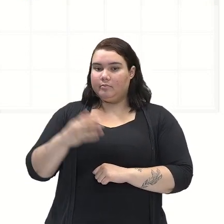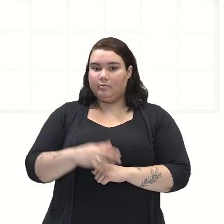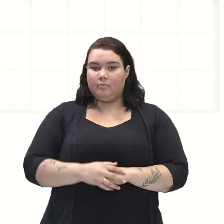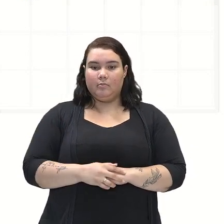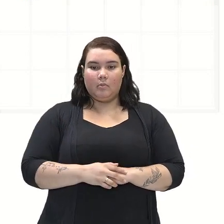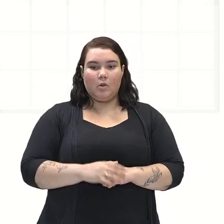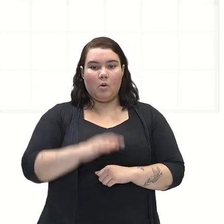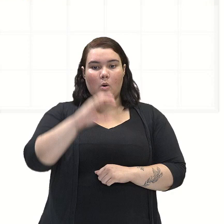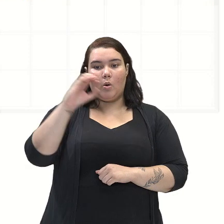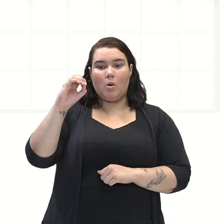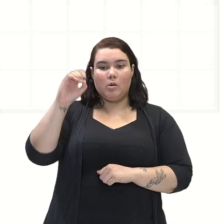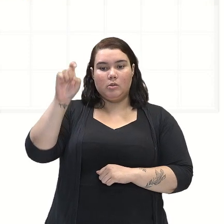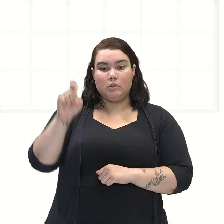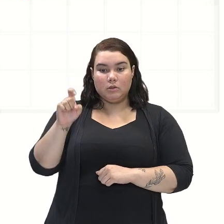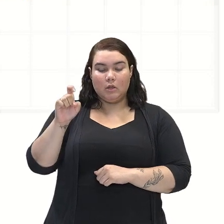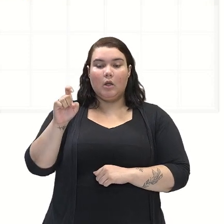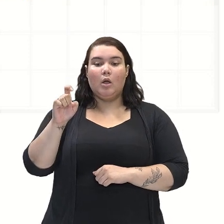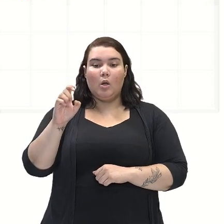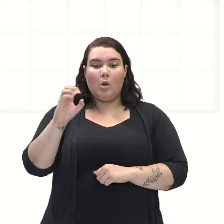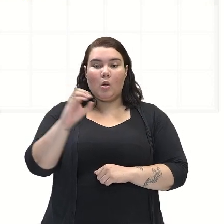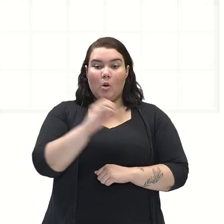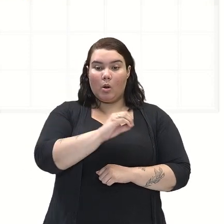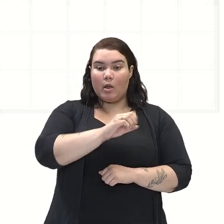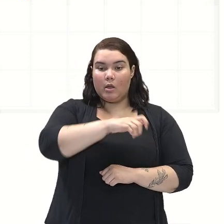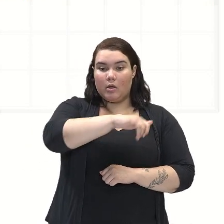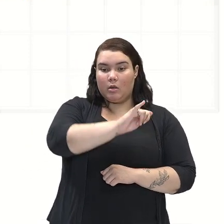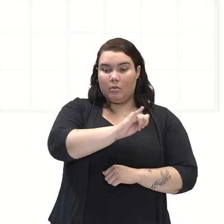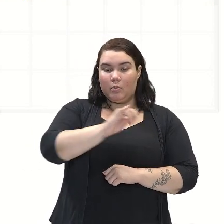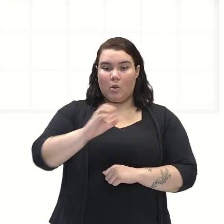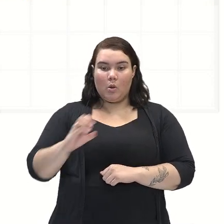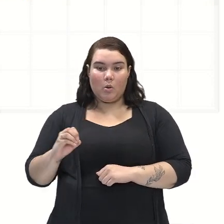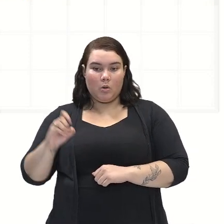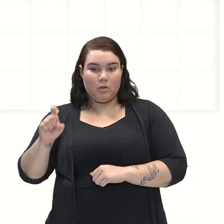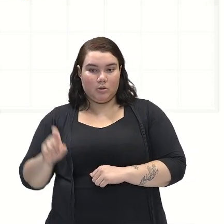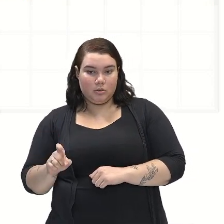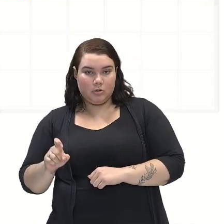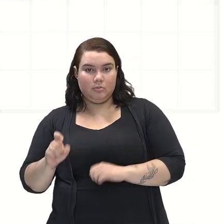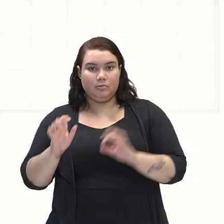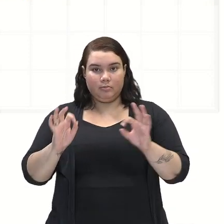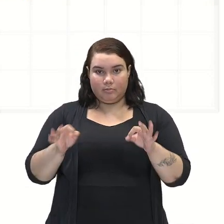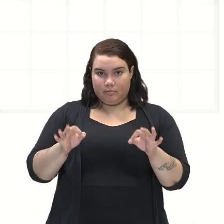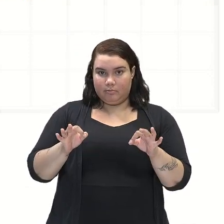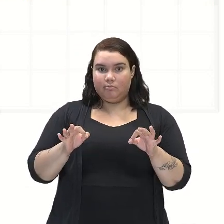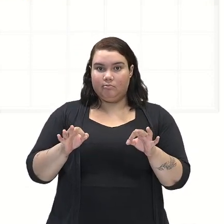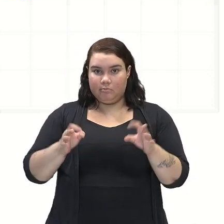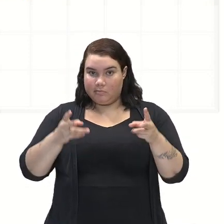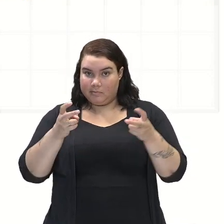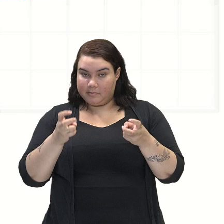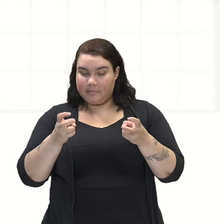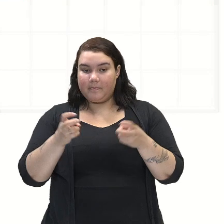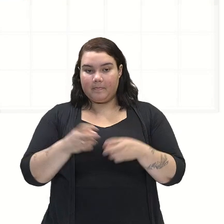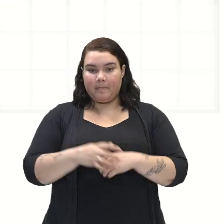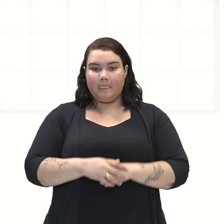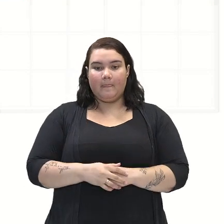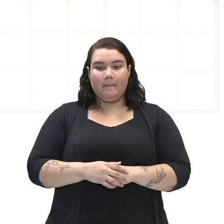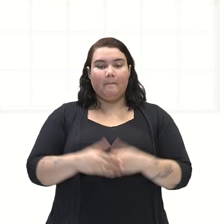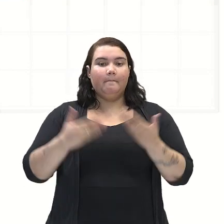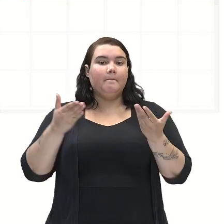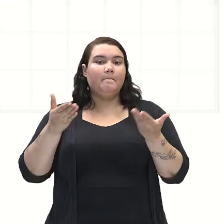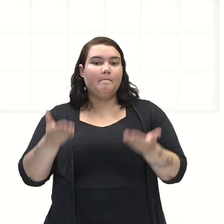OZ, o eixo OY e o eixo OX, ó. Beleza? Muito bem, olha.